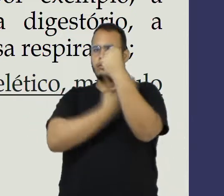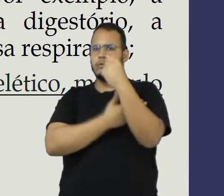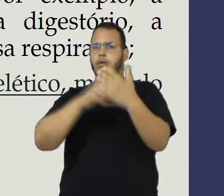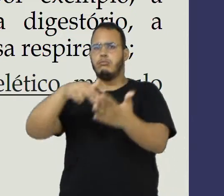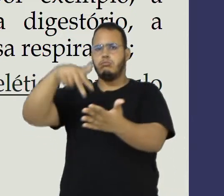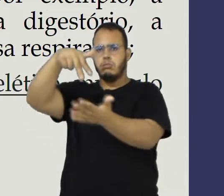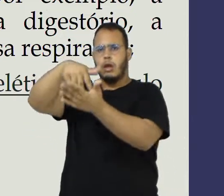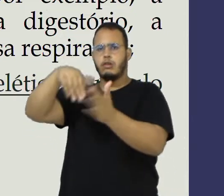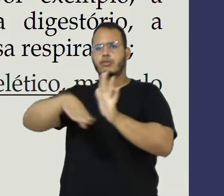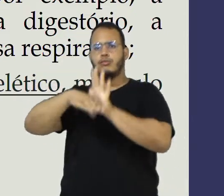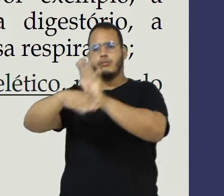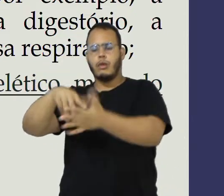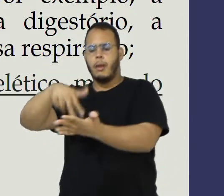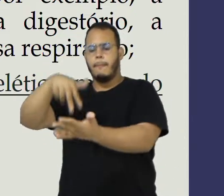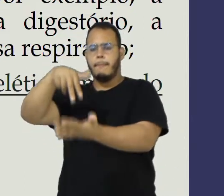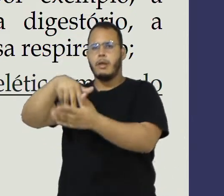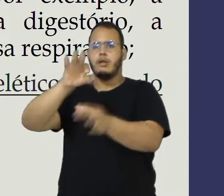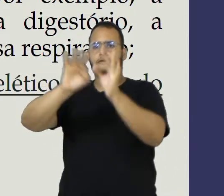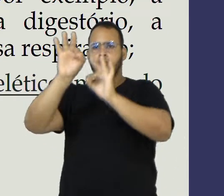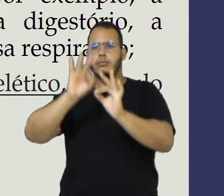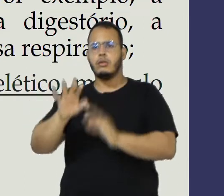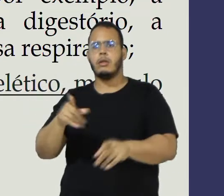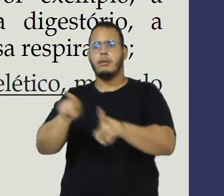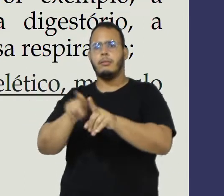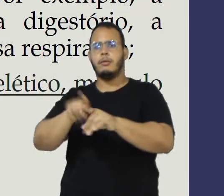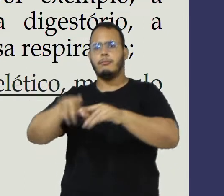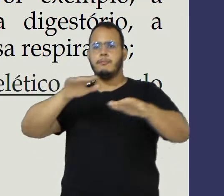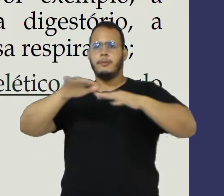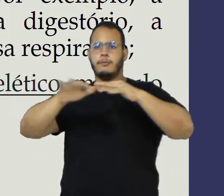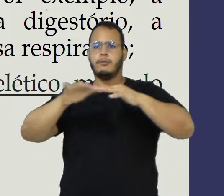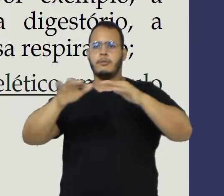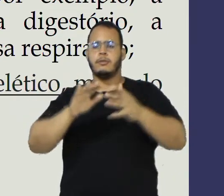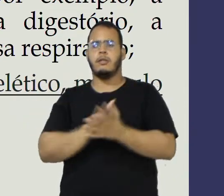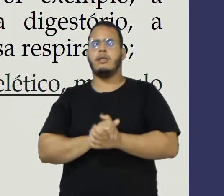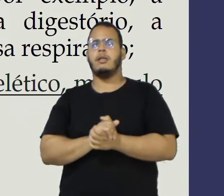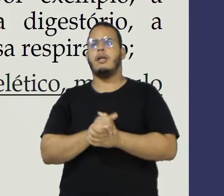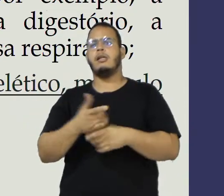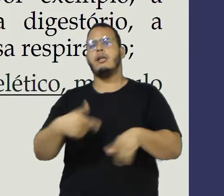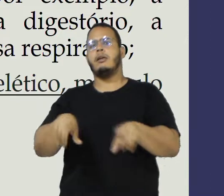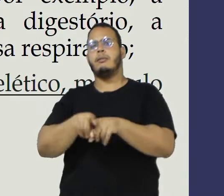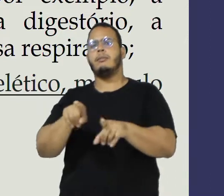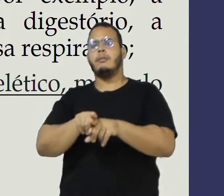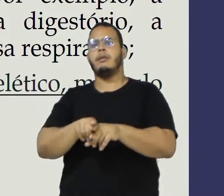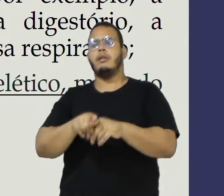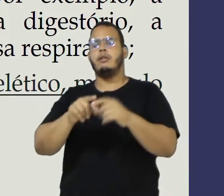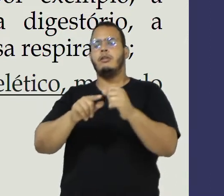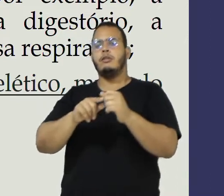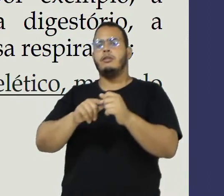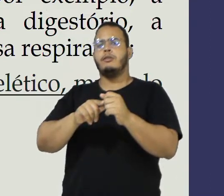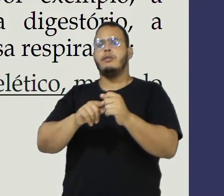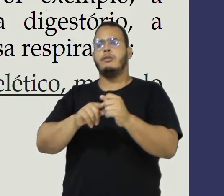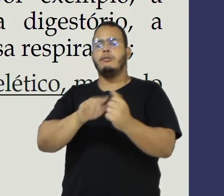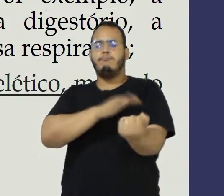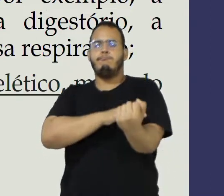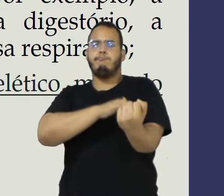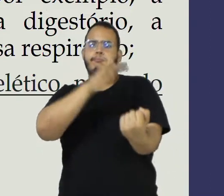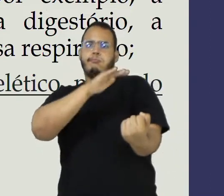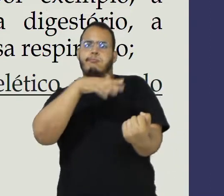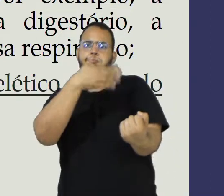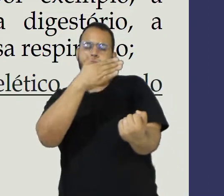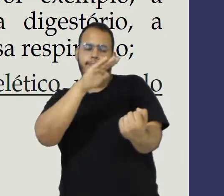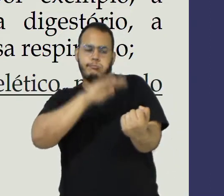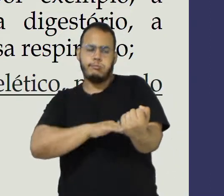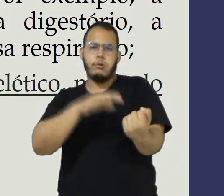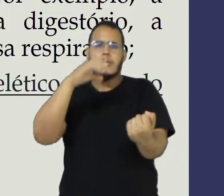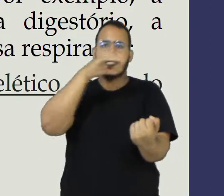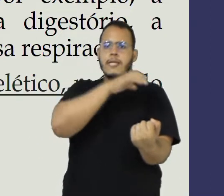aí, a produção de movimentos, manutenção da temperatura corporal e também a sustentação do corpo. Então, todas